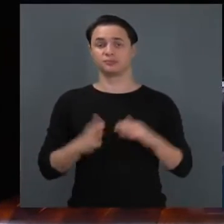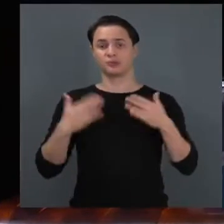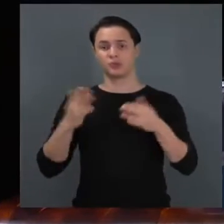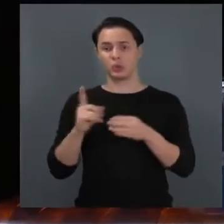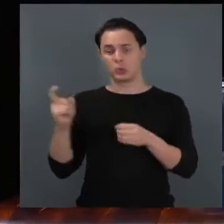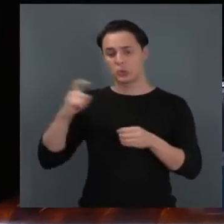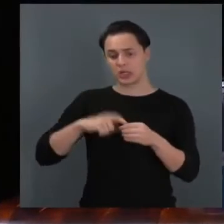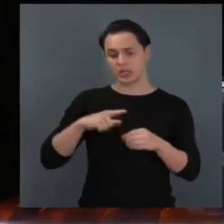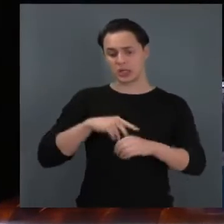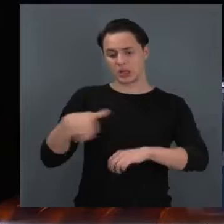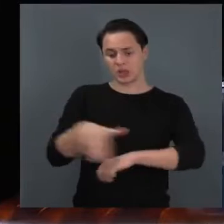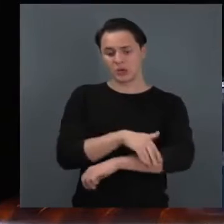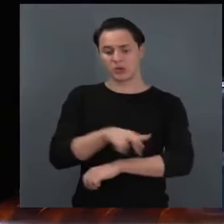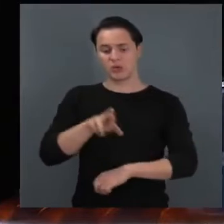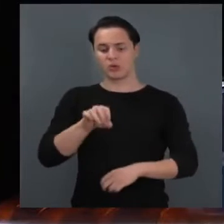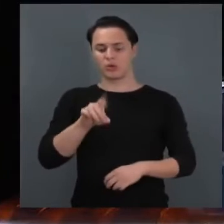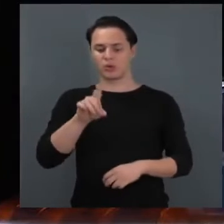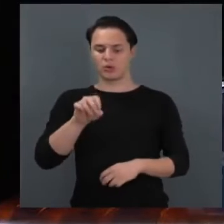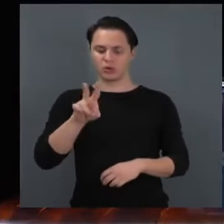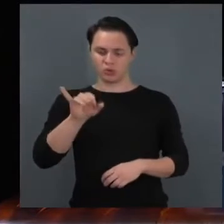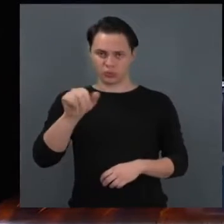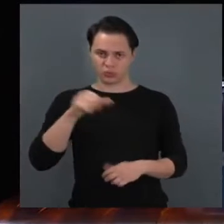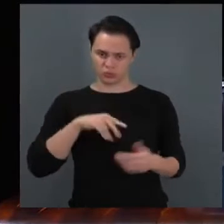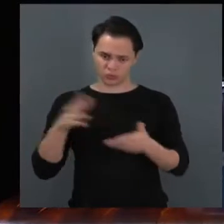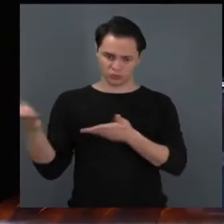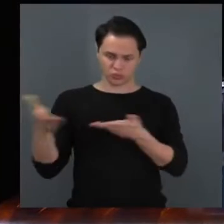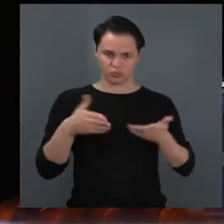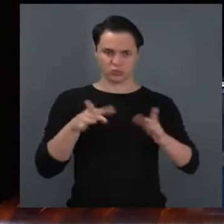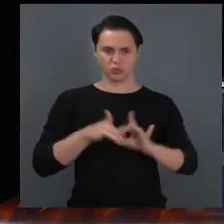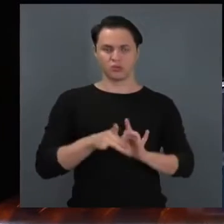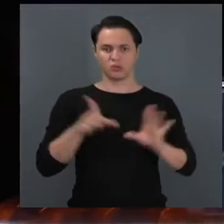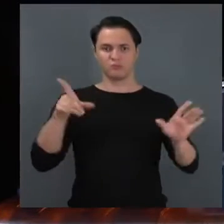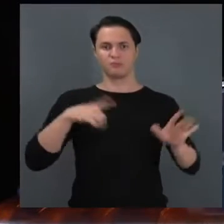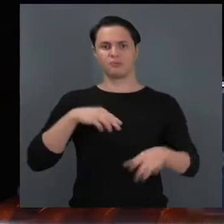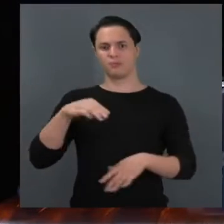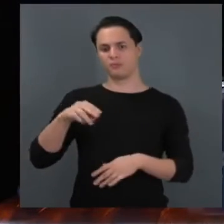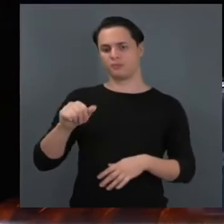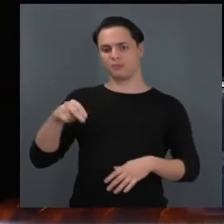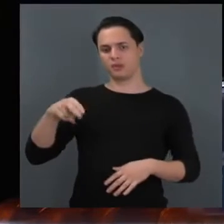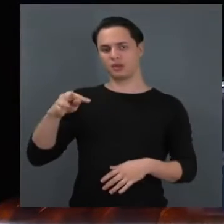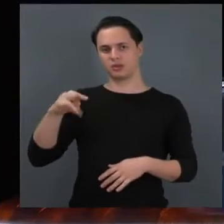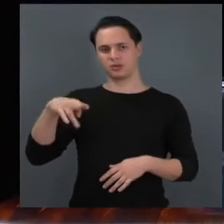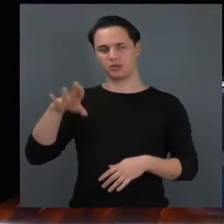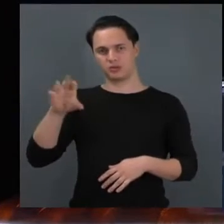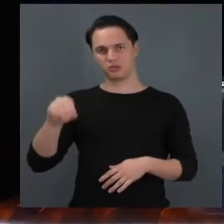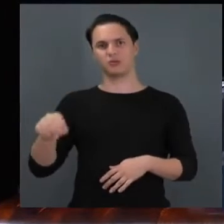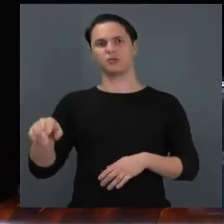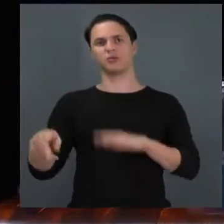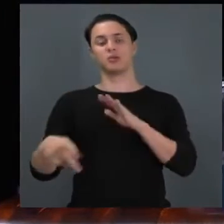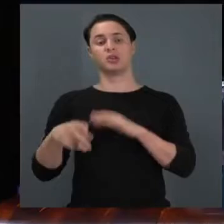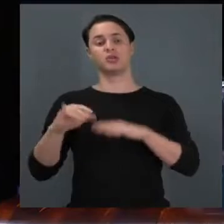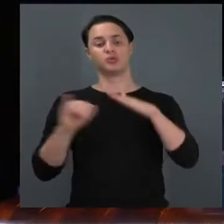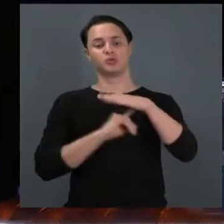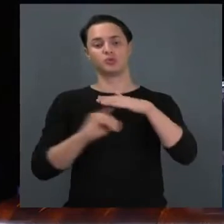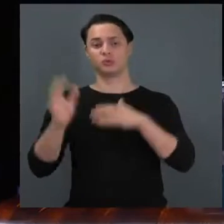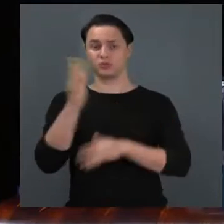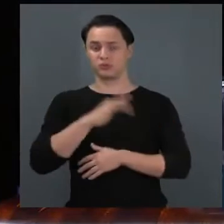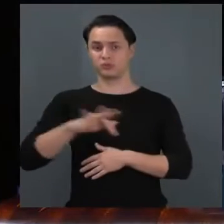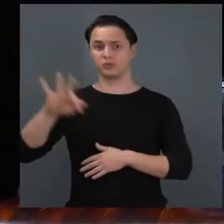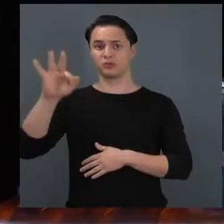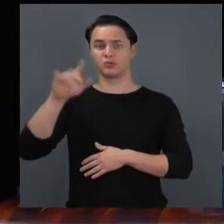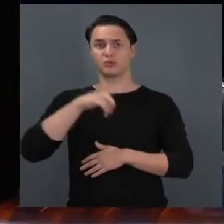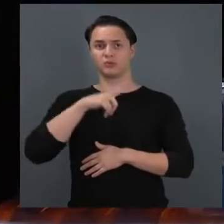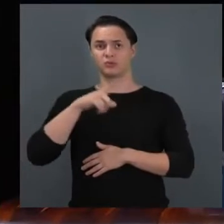das rodovias, acolhimento e distribuição de mantimentos. Instituto Universidade Federal do Rio Grande do Sul estão pondo